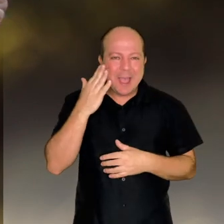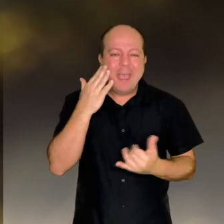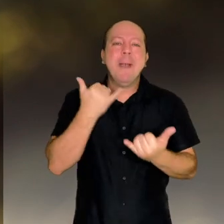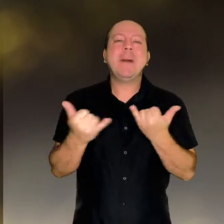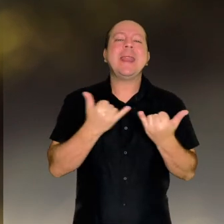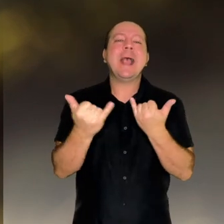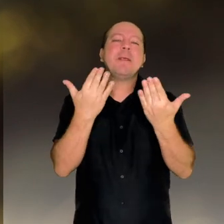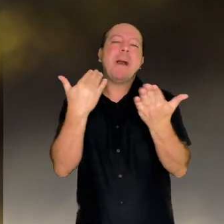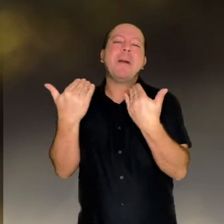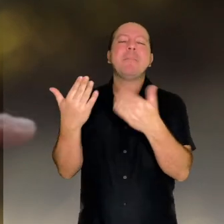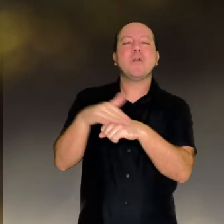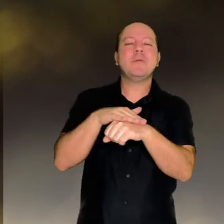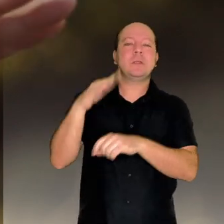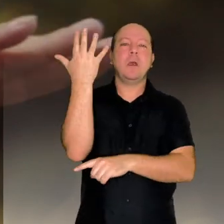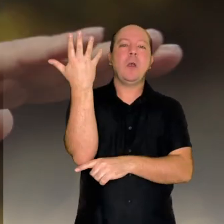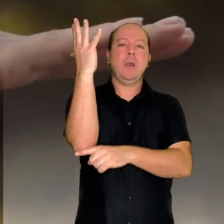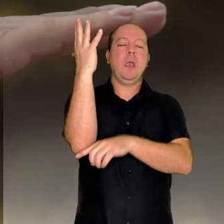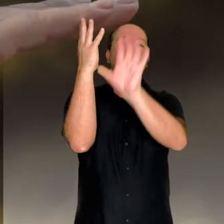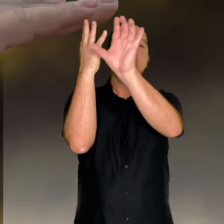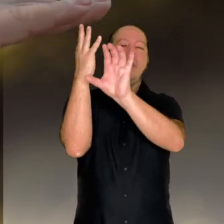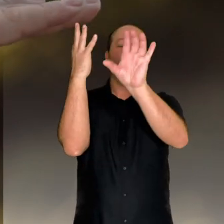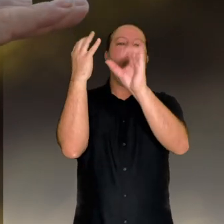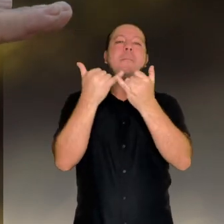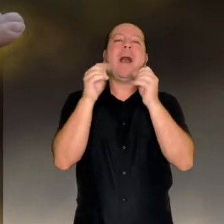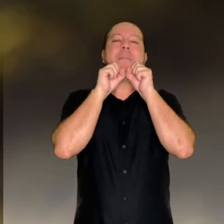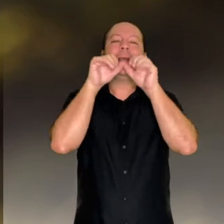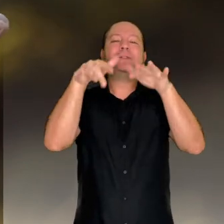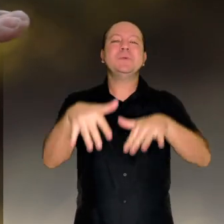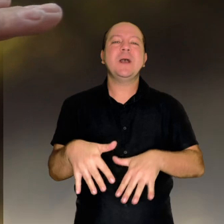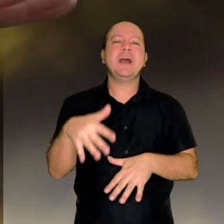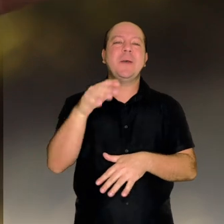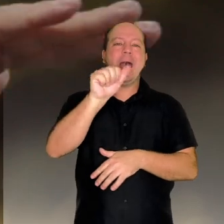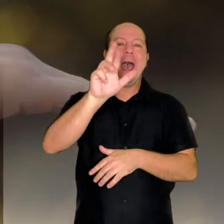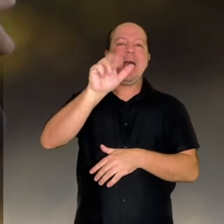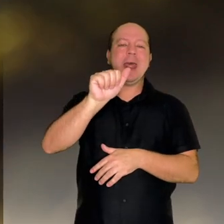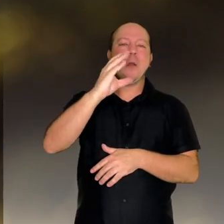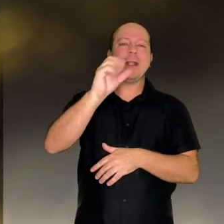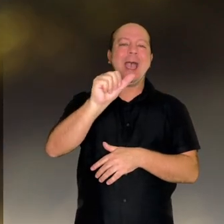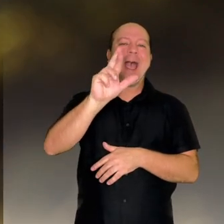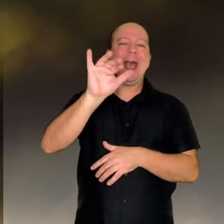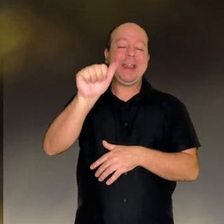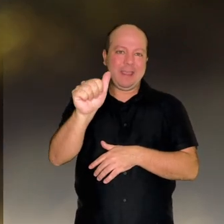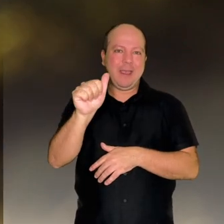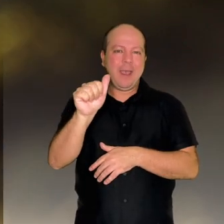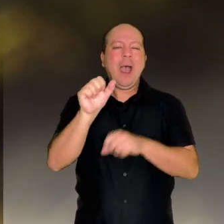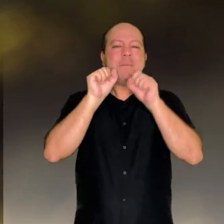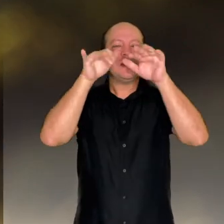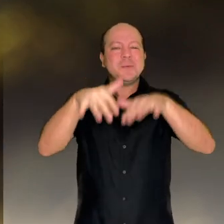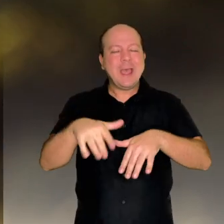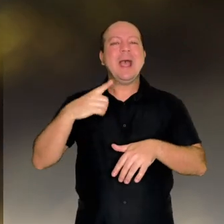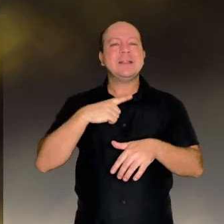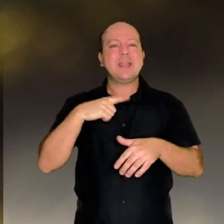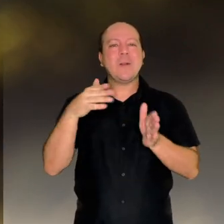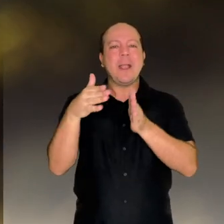Ela vem ali como se ela estivesse conversando. Ela chega, passa ali por cima, como se fosse abençoando as araucárias e sai e vai seguindo o seu caminho. Então a